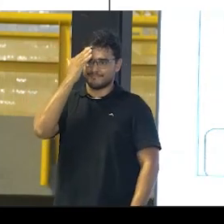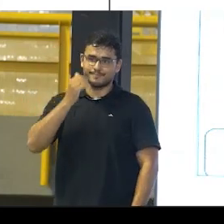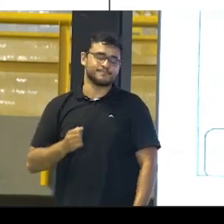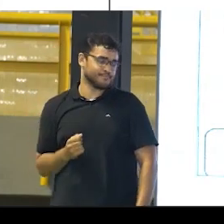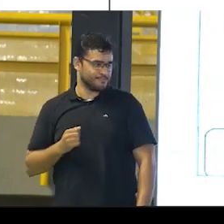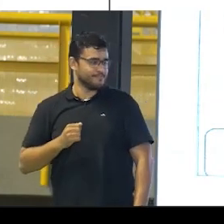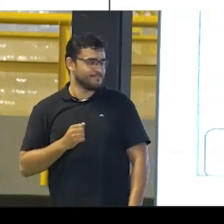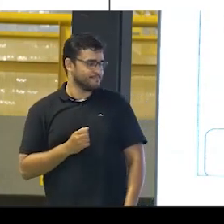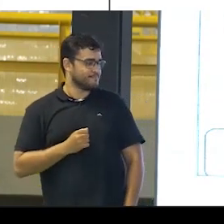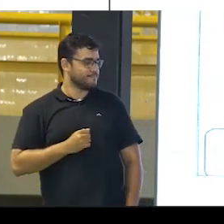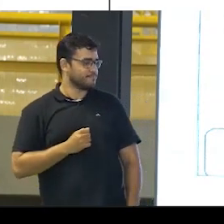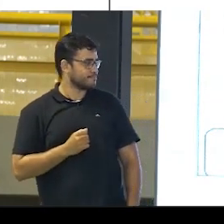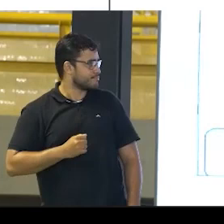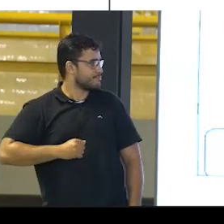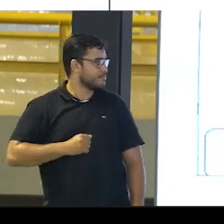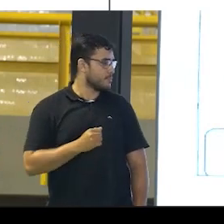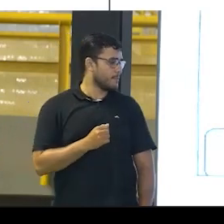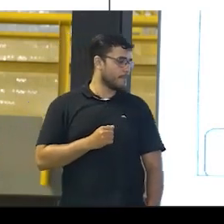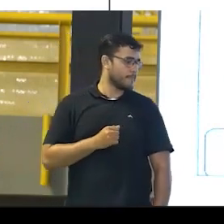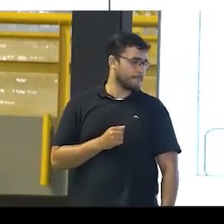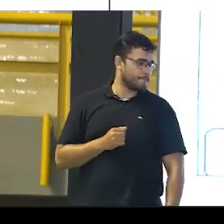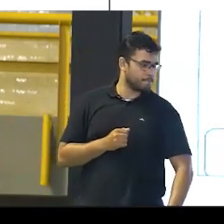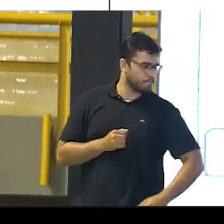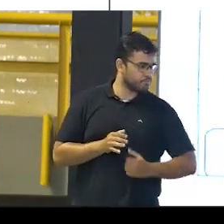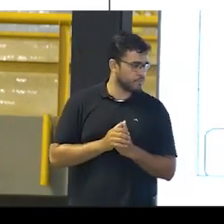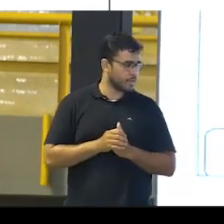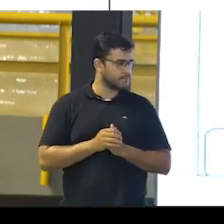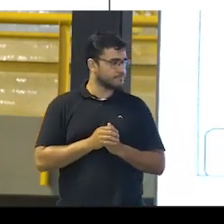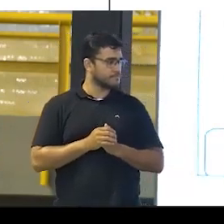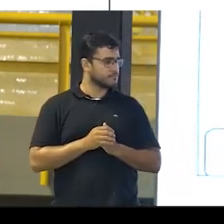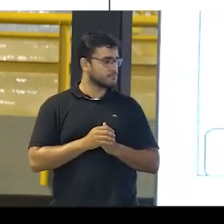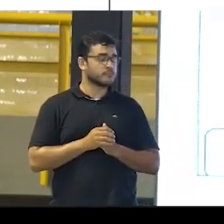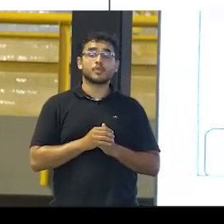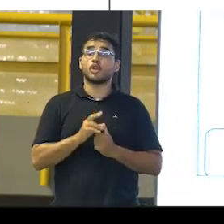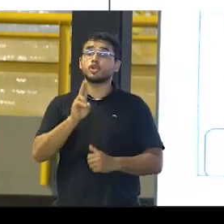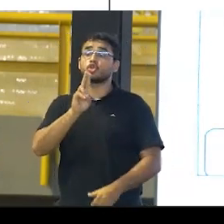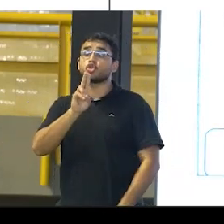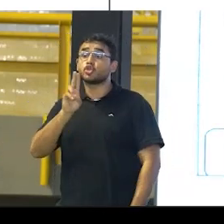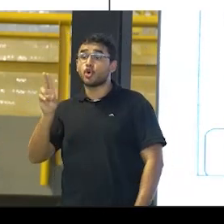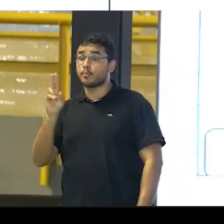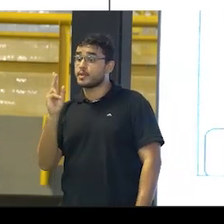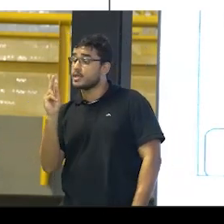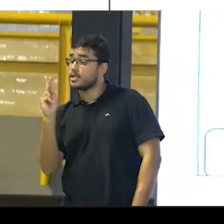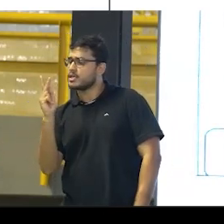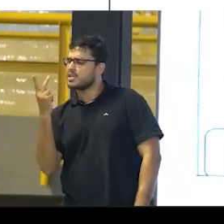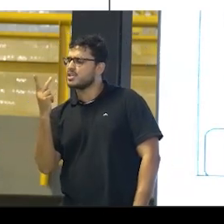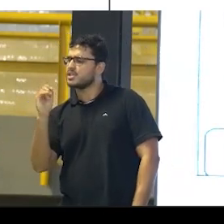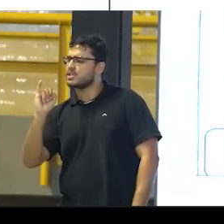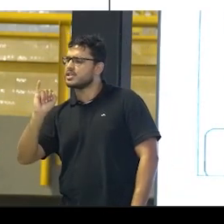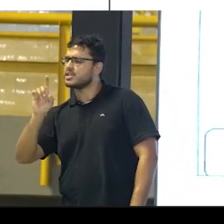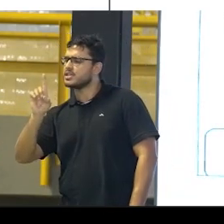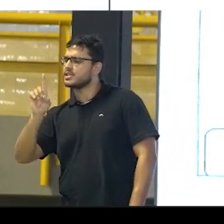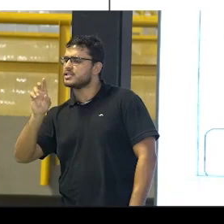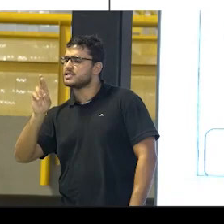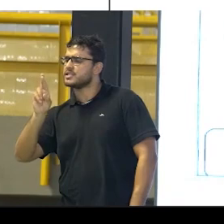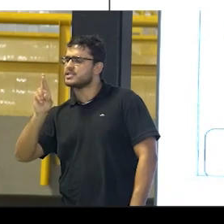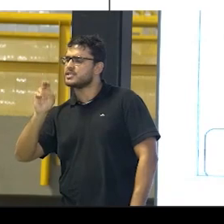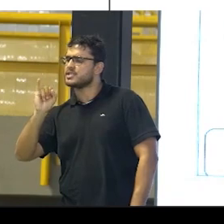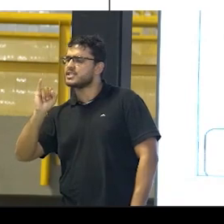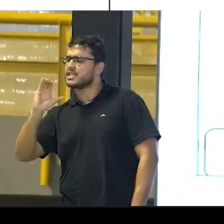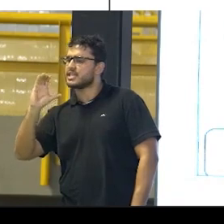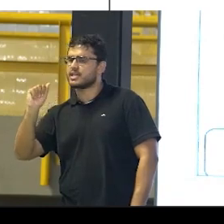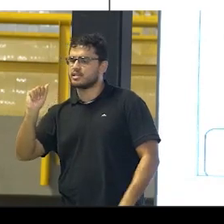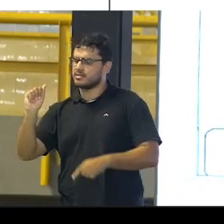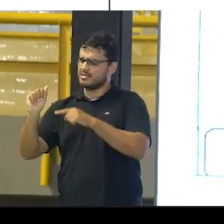no setor de produção de energia elétrica, a energia hídrica chega a mais de 60%. Por que aqui no mundo é tão pouco?